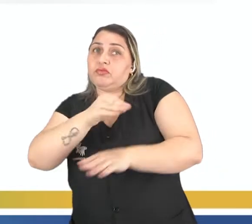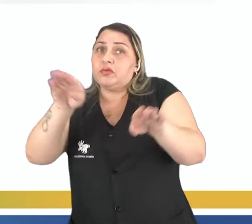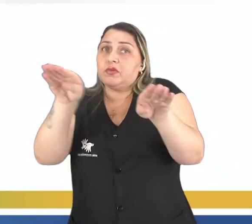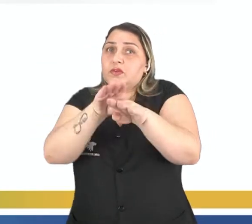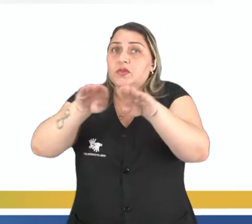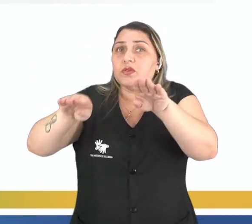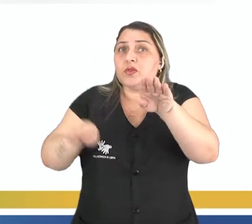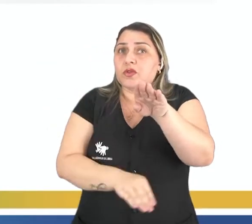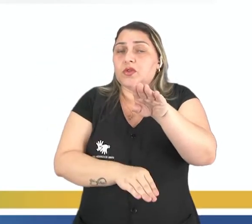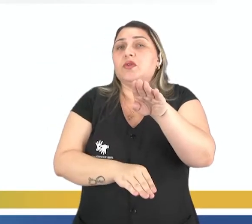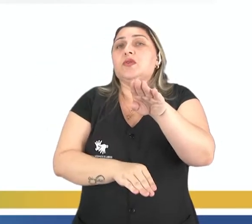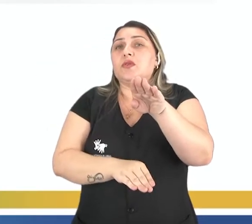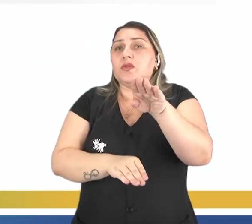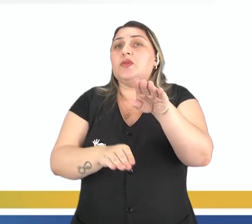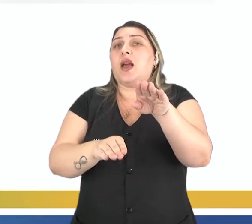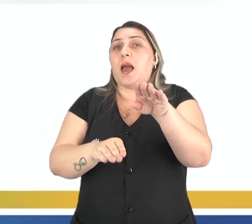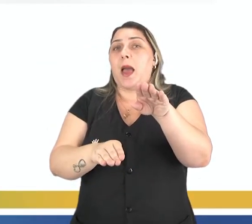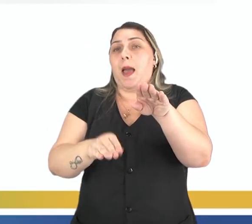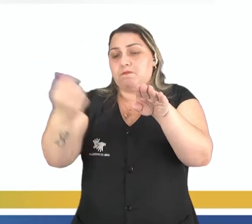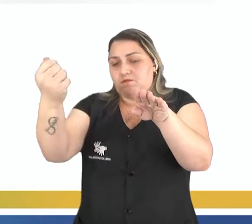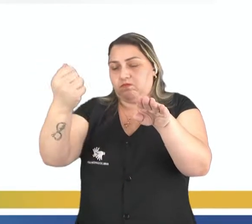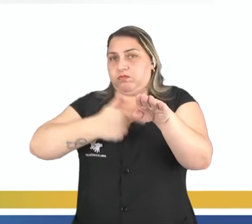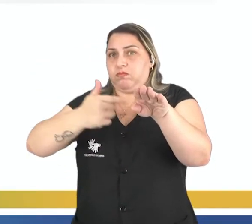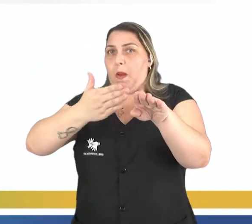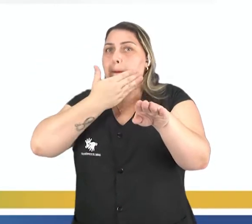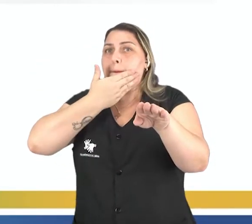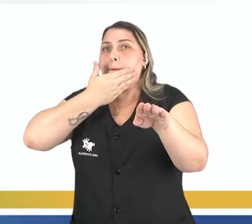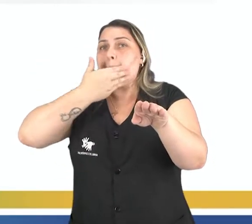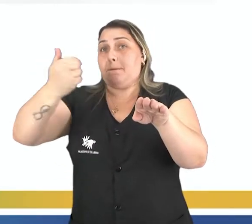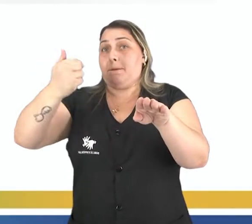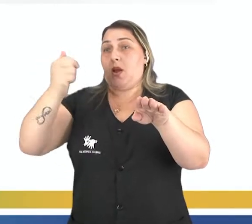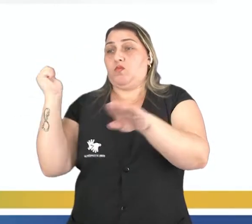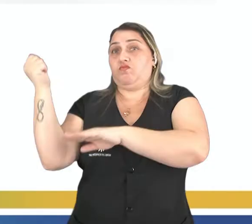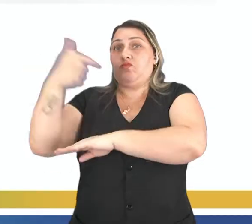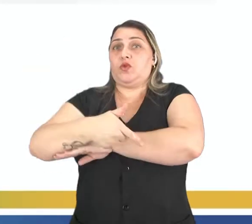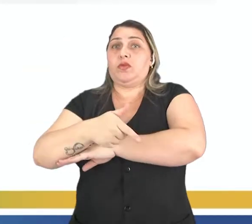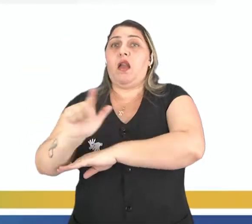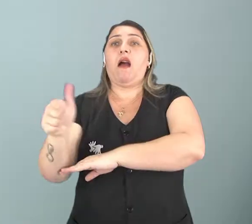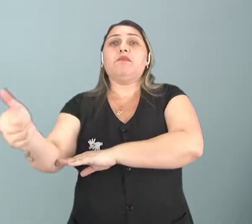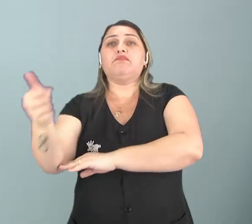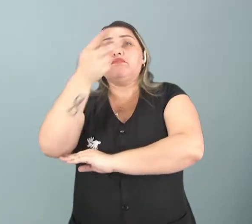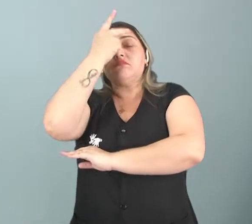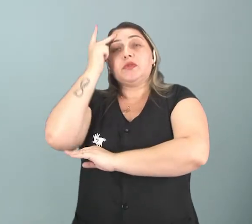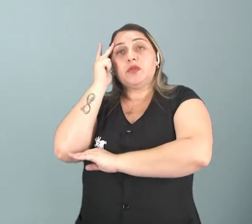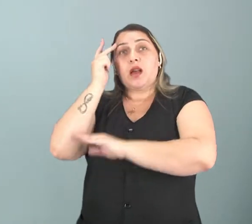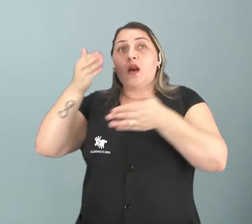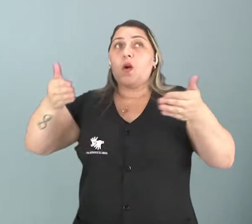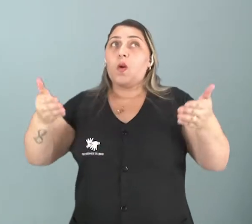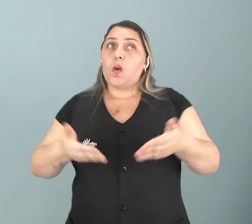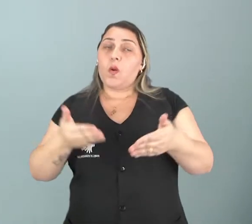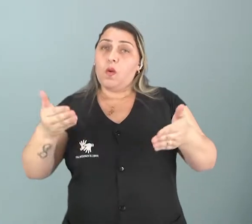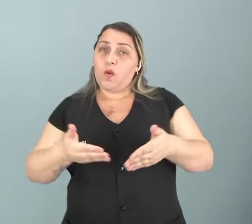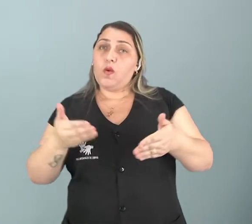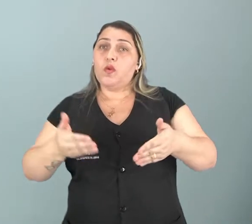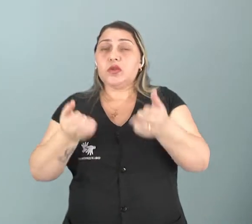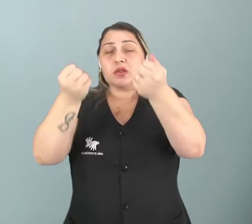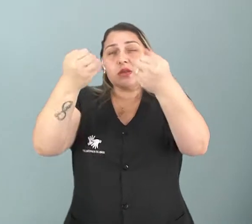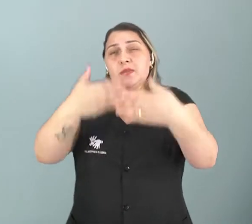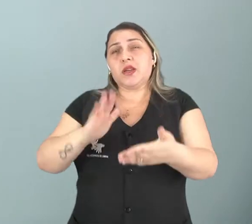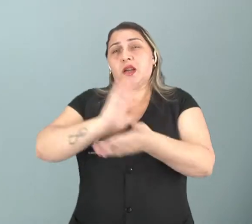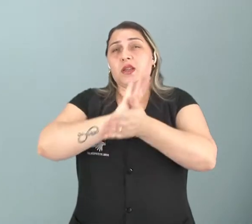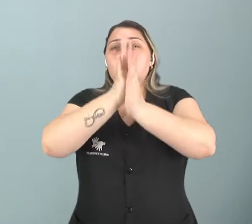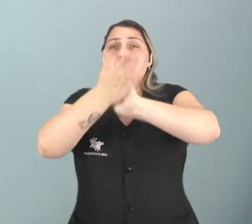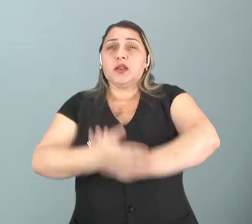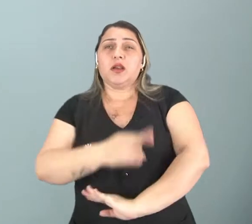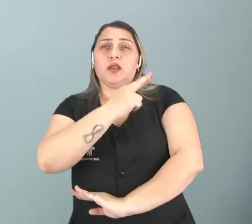com inferioridade, se julgando superior. Tá? Então, assim, nessa questão hoje, a gente vai trabalhar muito essa questão de